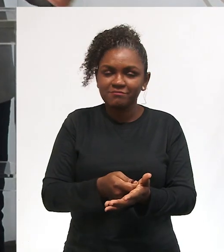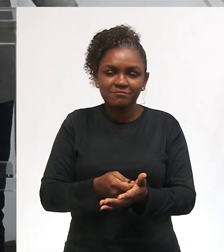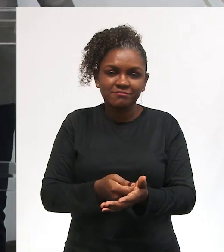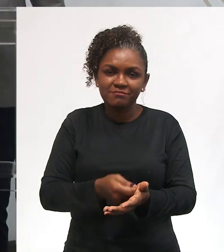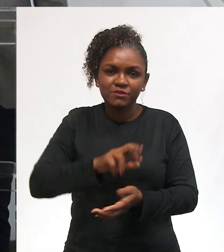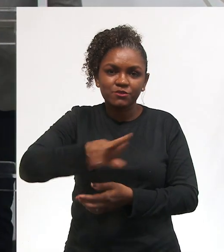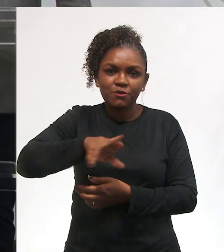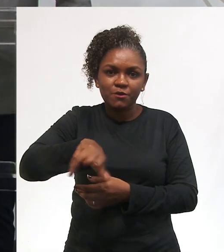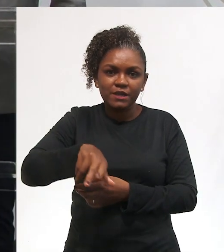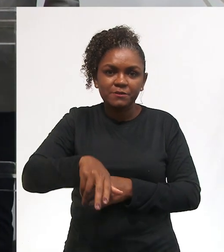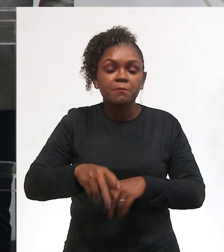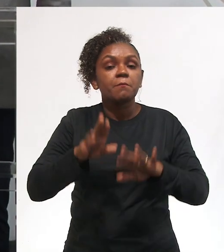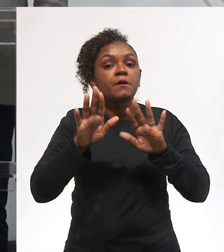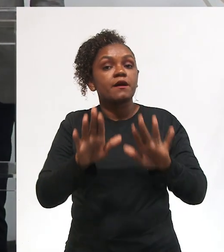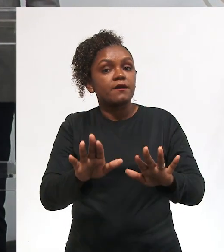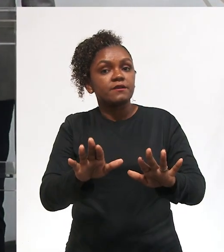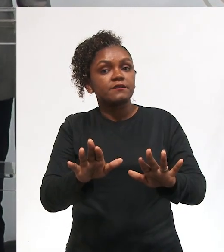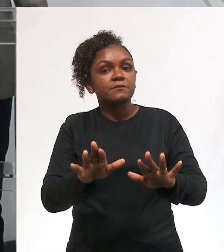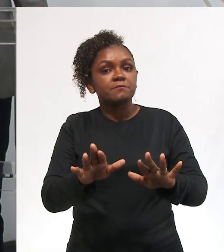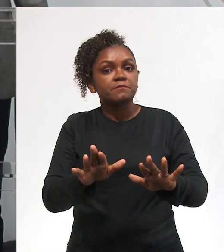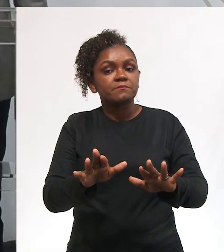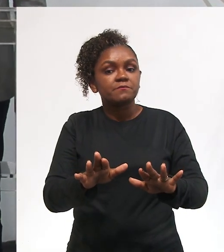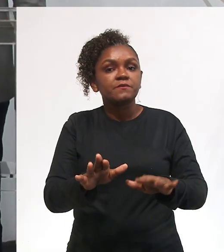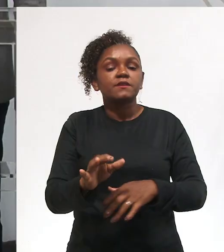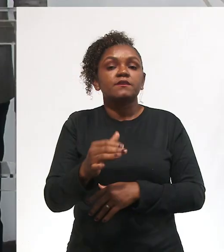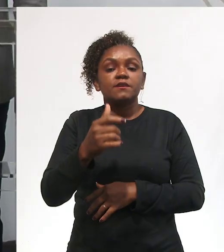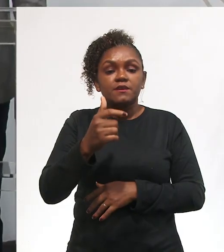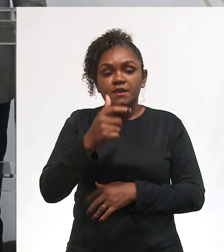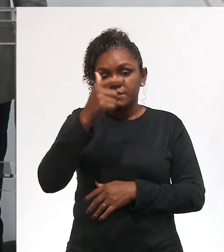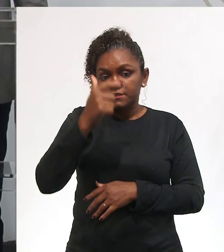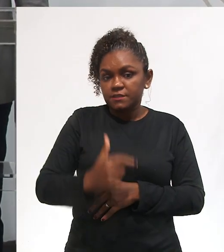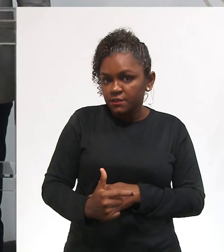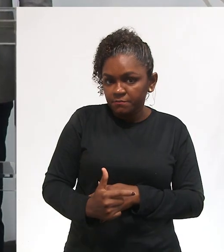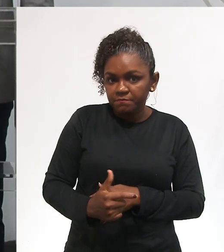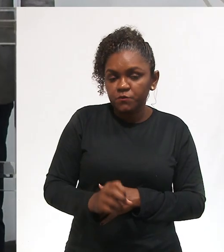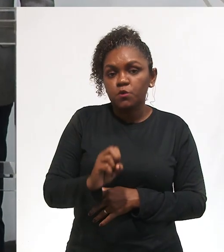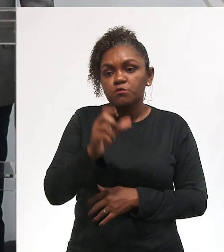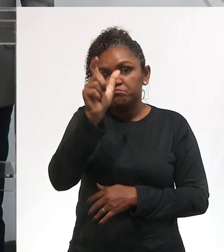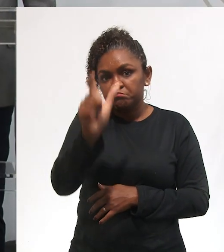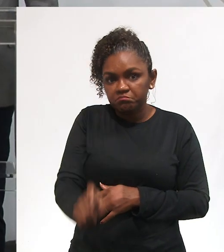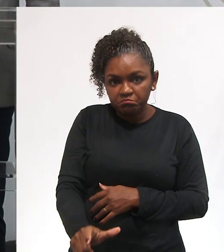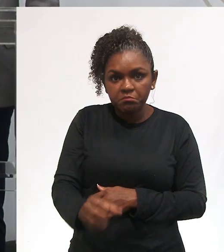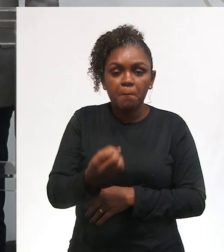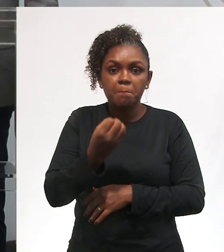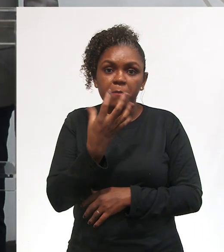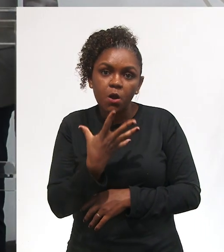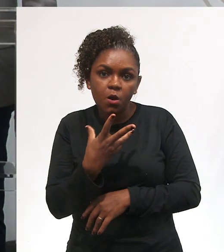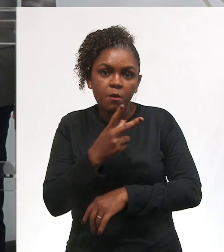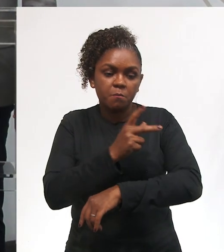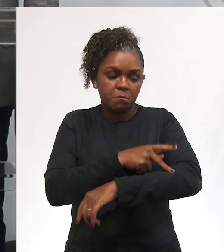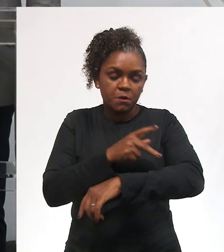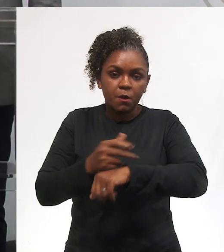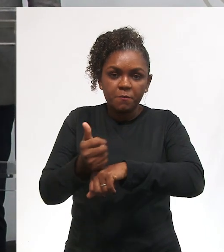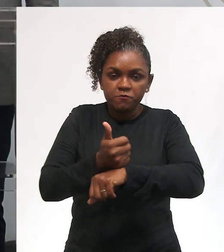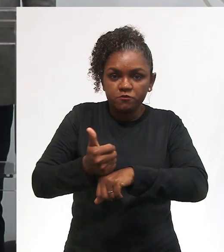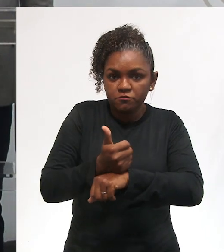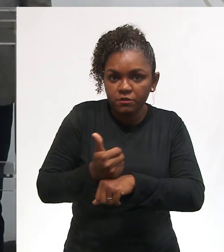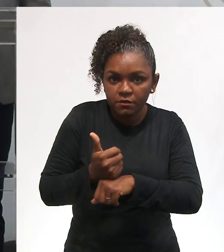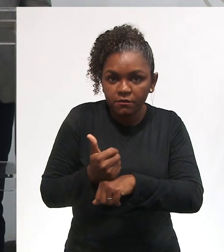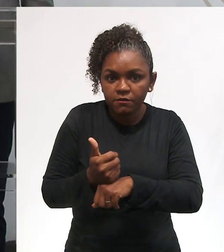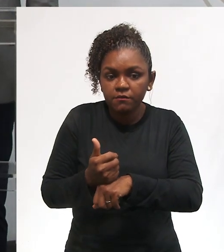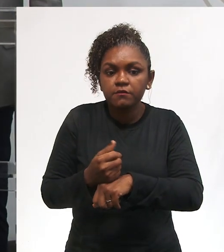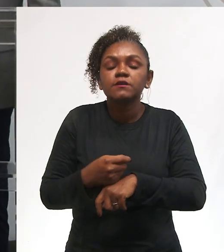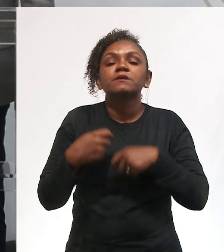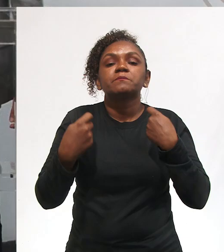obrigatório. Mas, né, um bom professor, um bom profissional, um bom pedagogo tem que buscar também essa parte